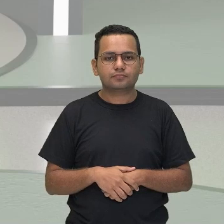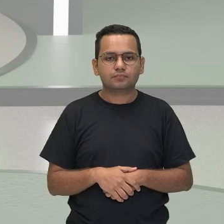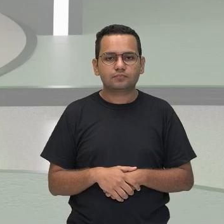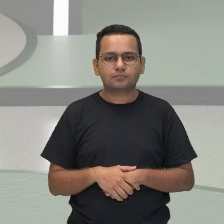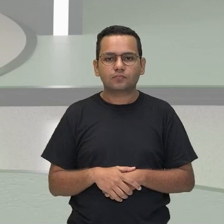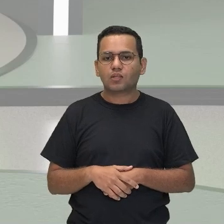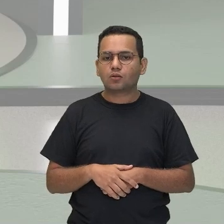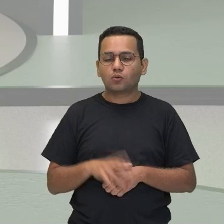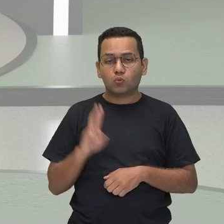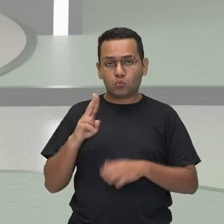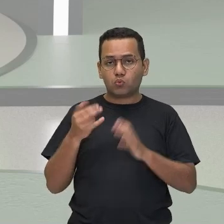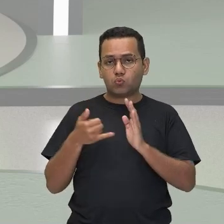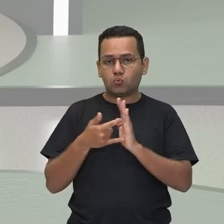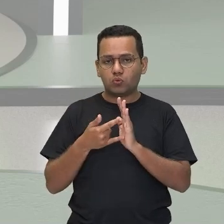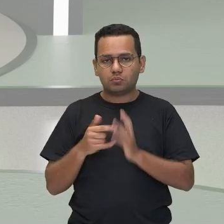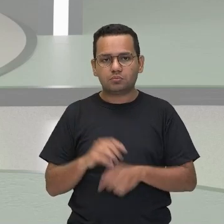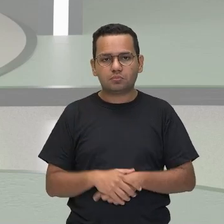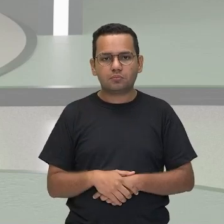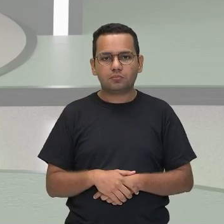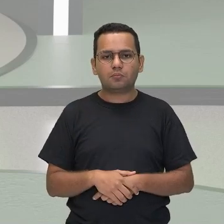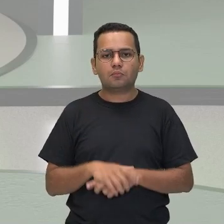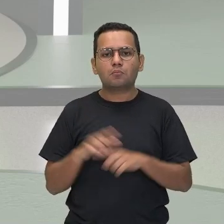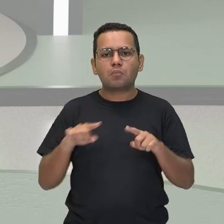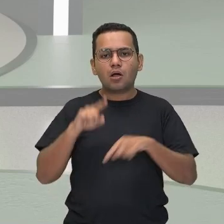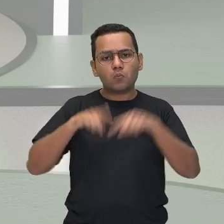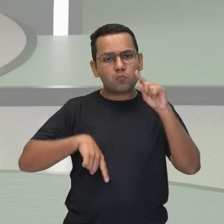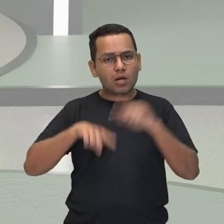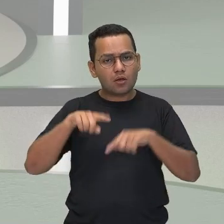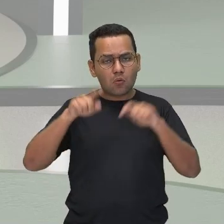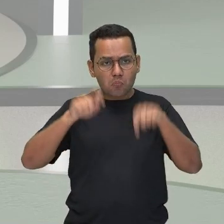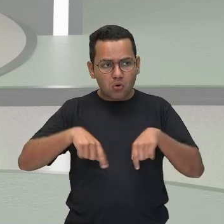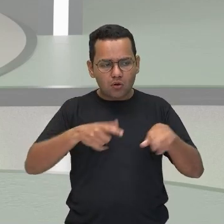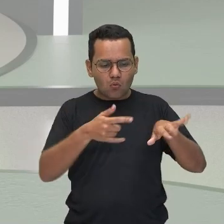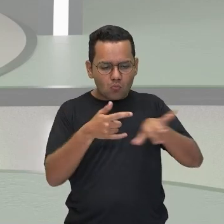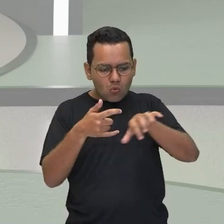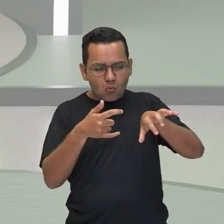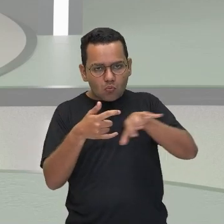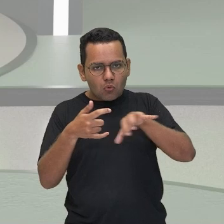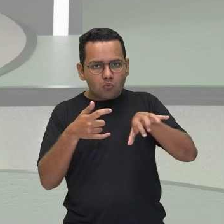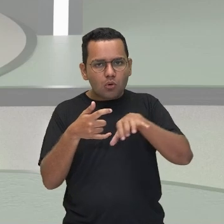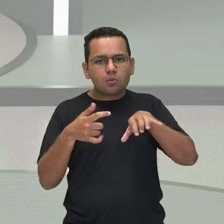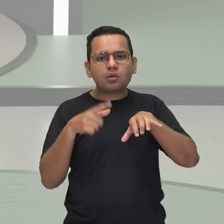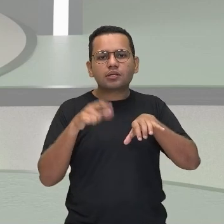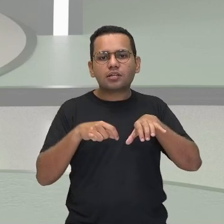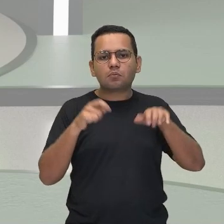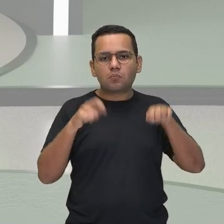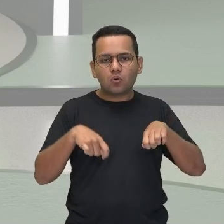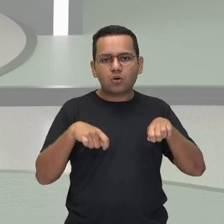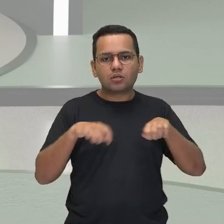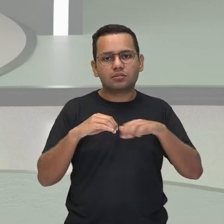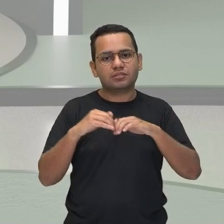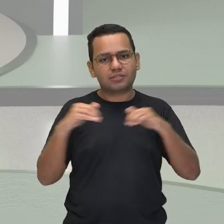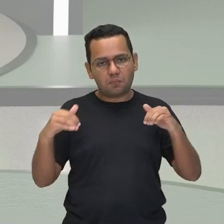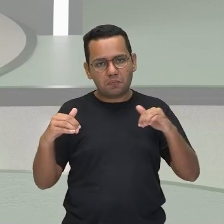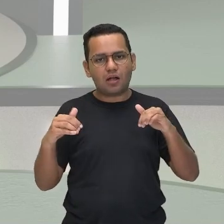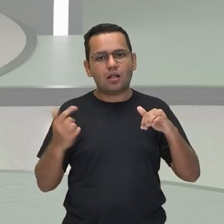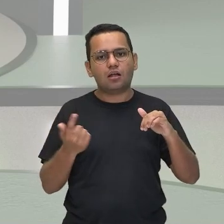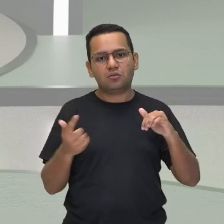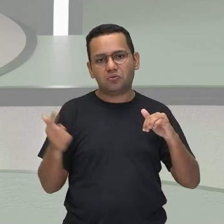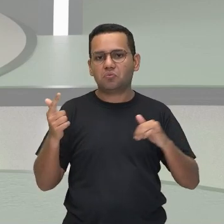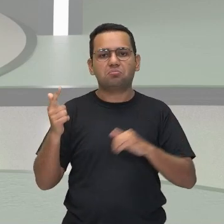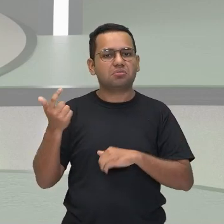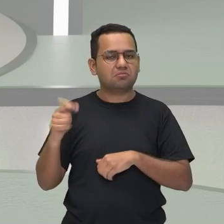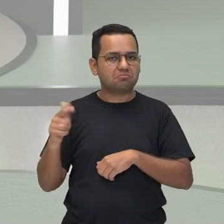ímã. O material que apresentar atração magnética, ele será separado do material sem propriedade